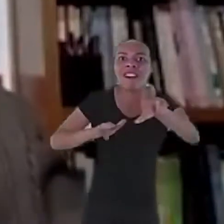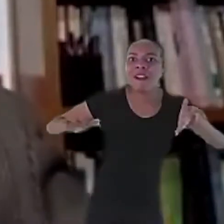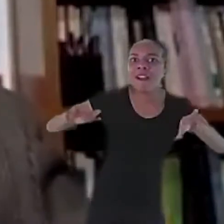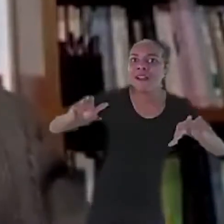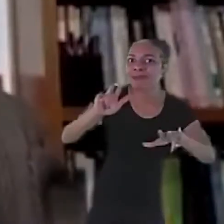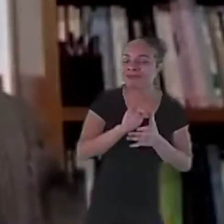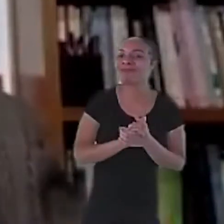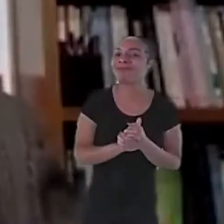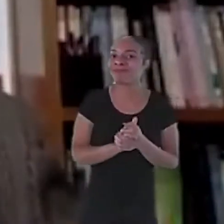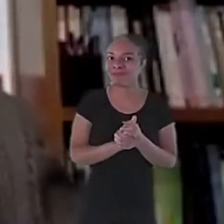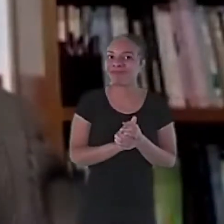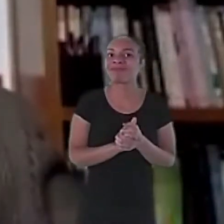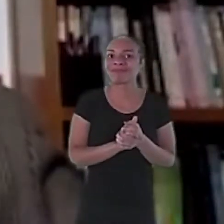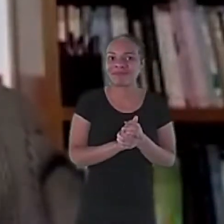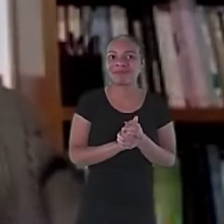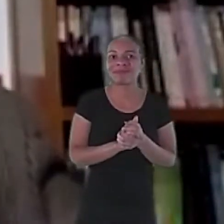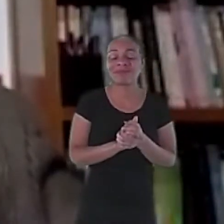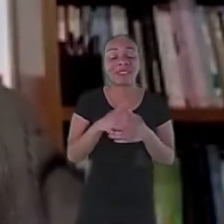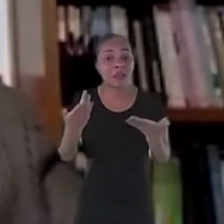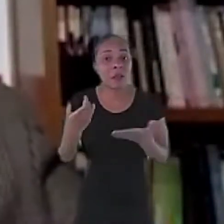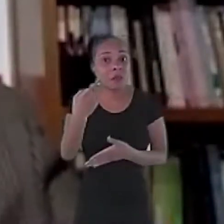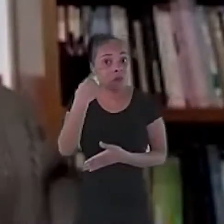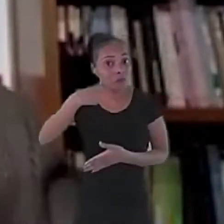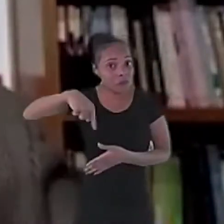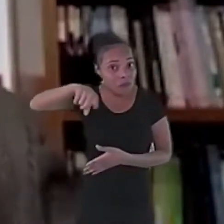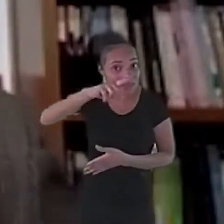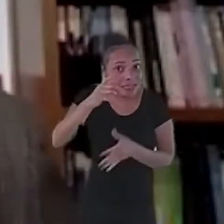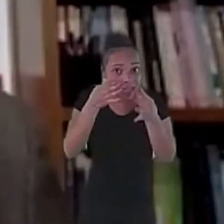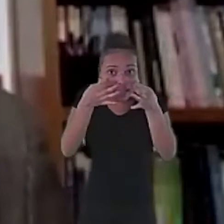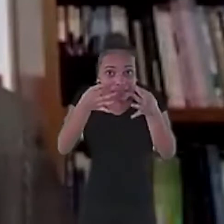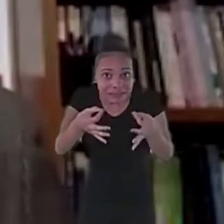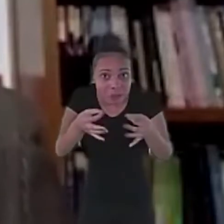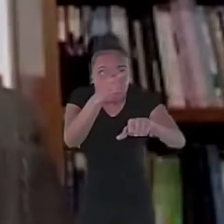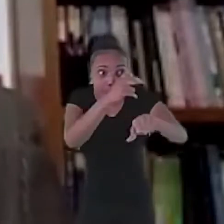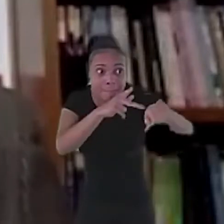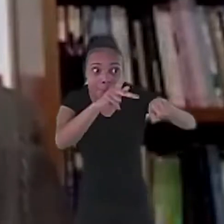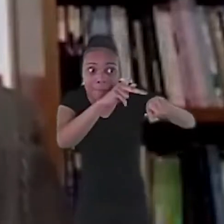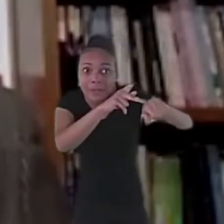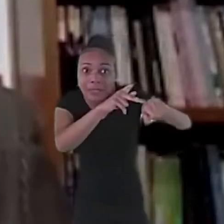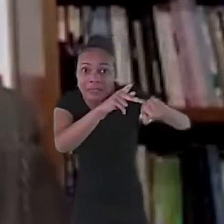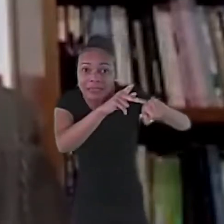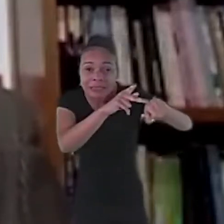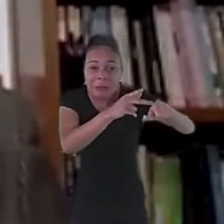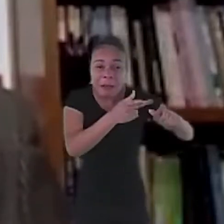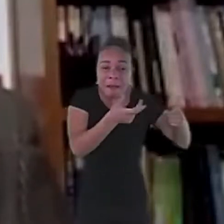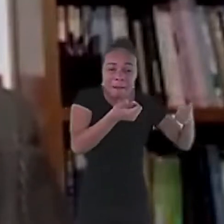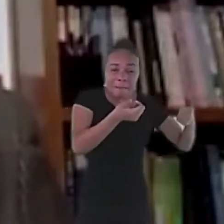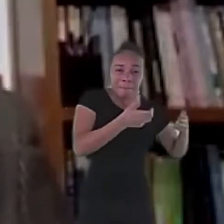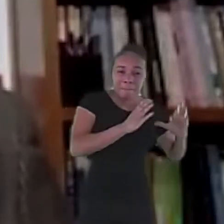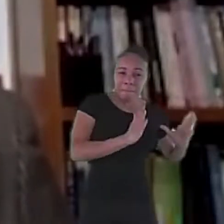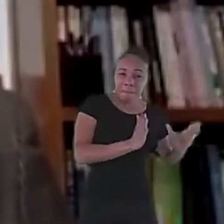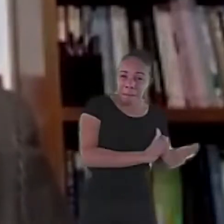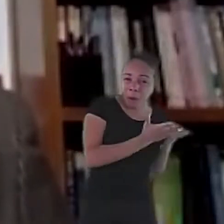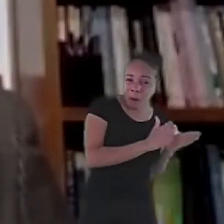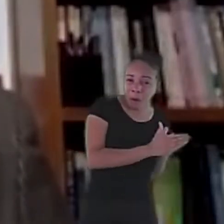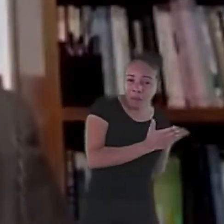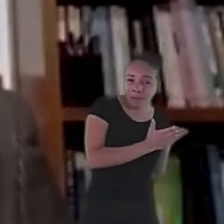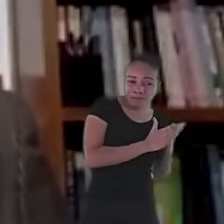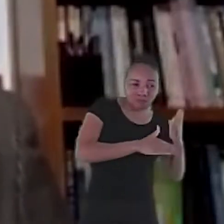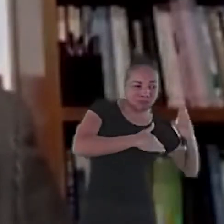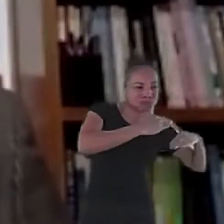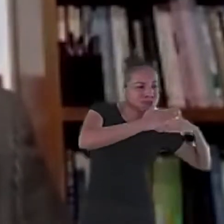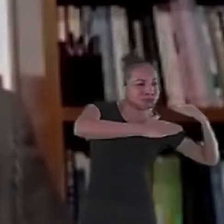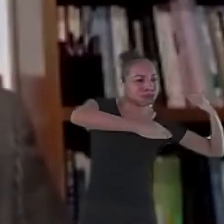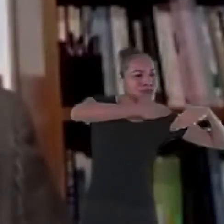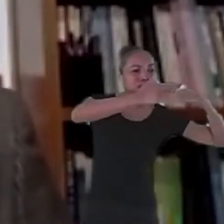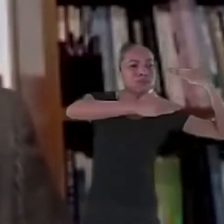saiu da condição de país miserável para a maior potência econômica